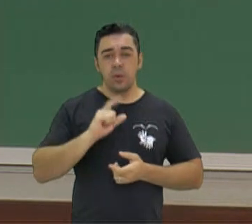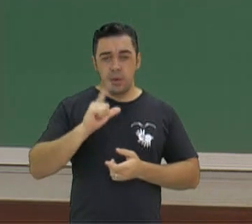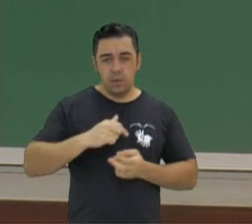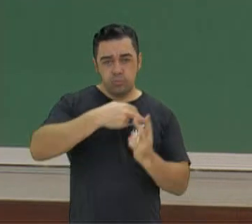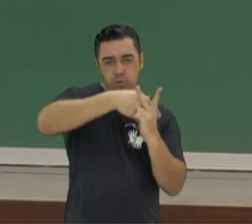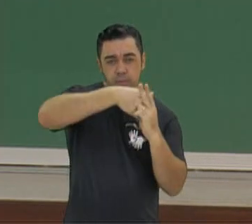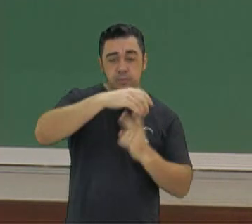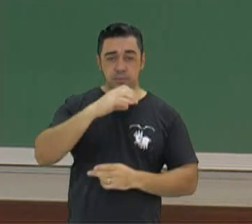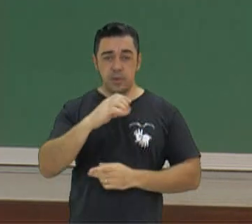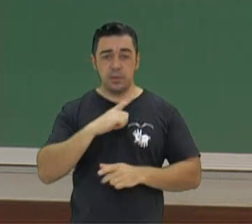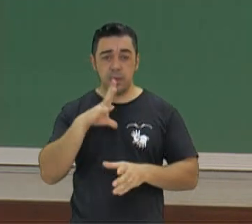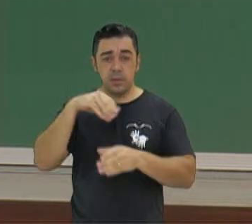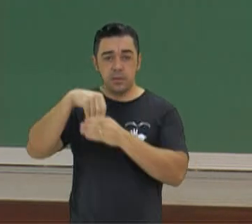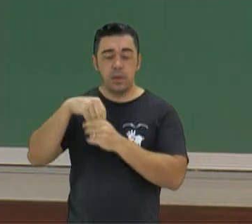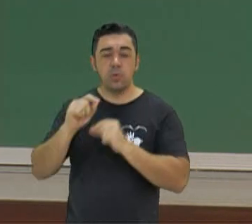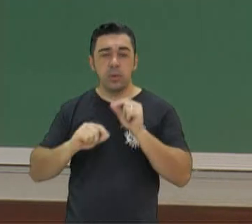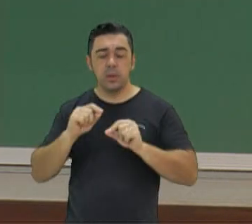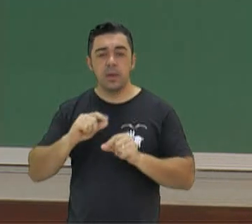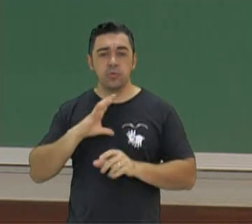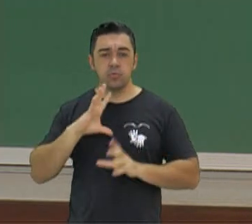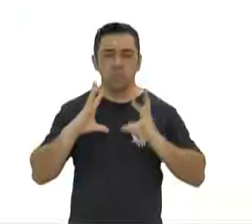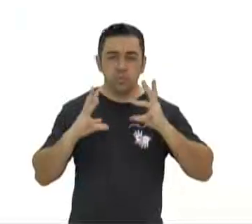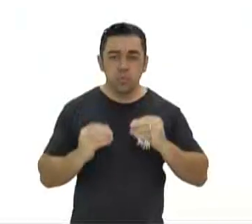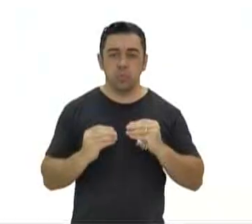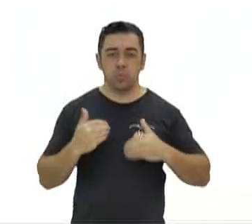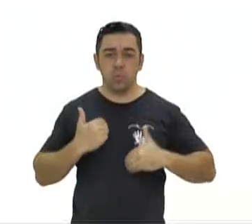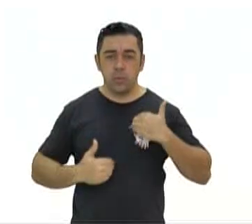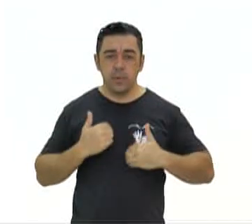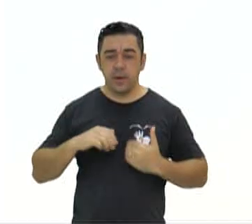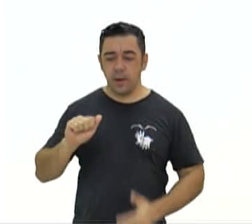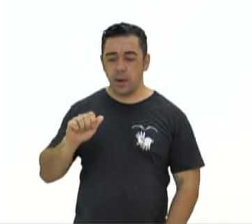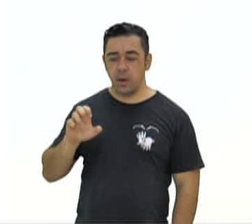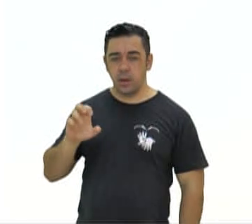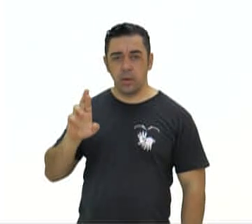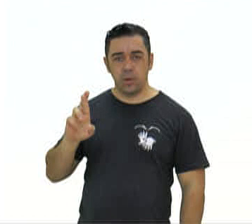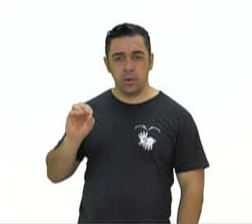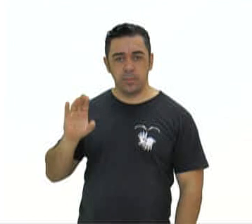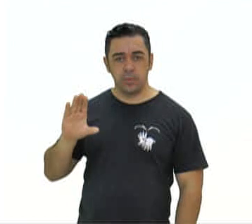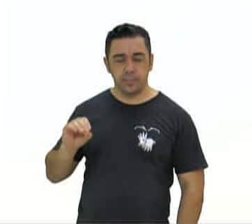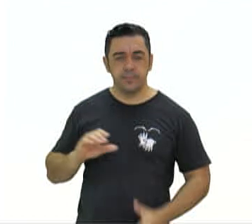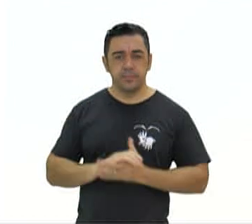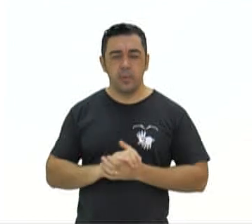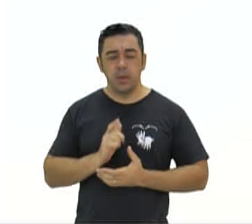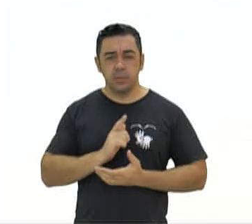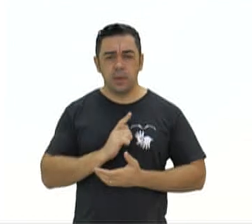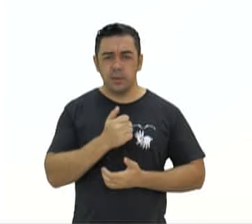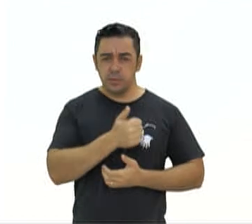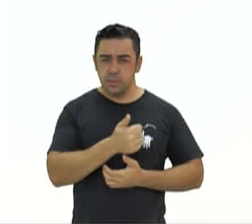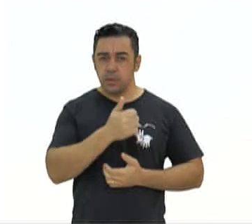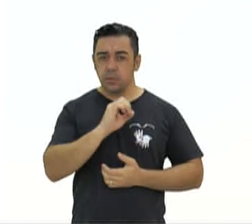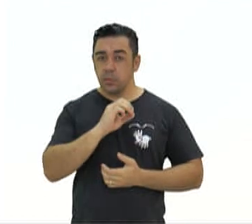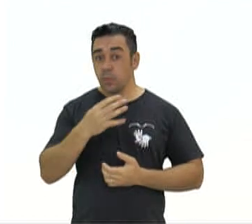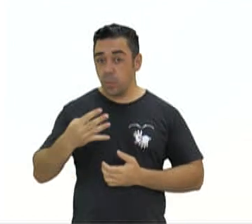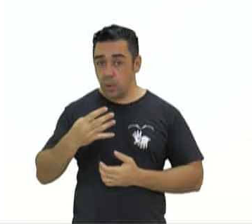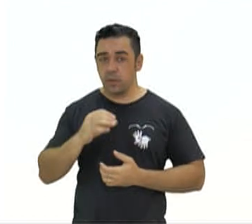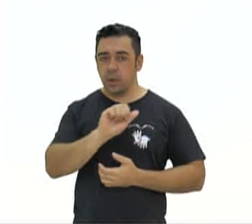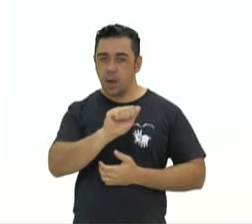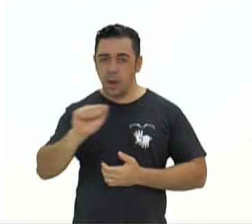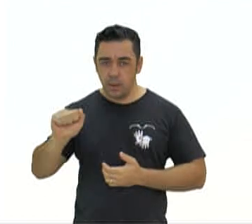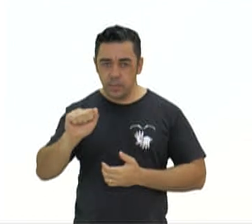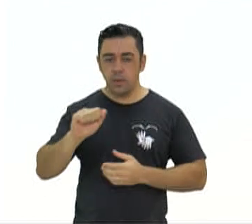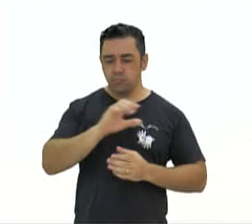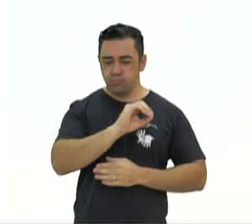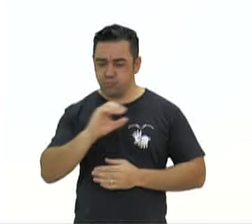que se encontra em todos os organismos aeróbios. Constituída por 104 aminoácidos, passou por algumas mutações que mudaram